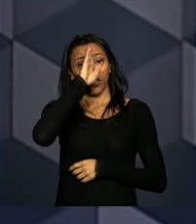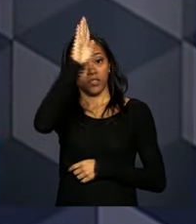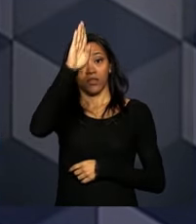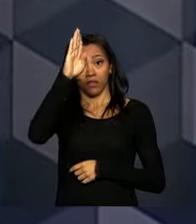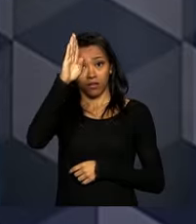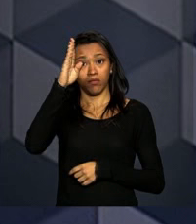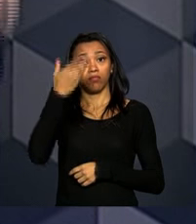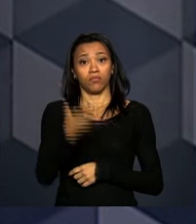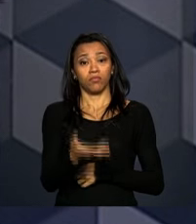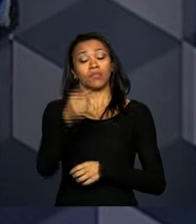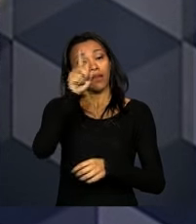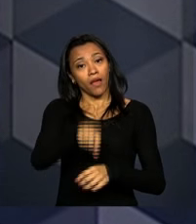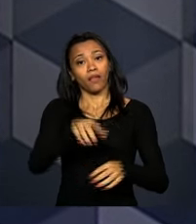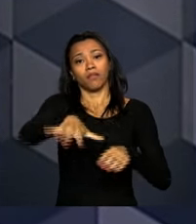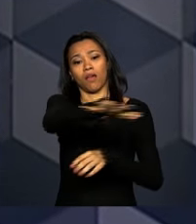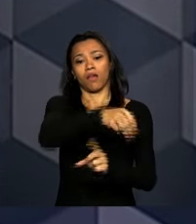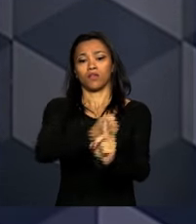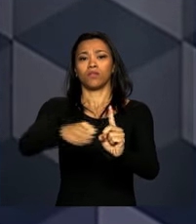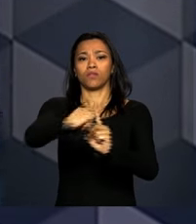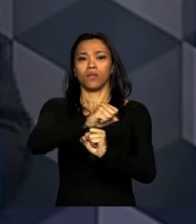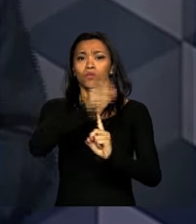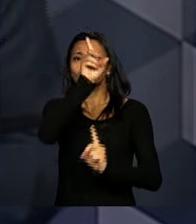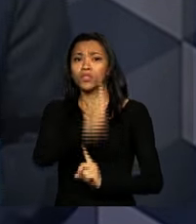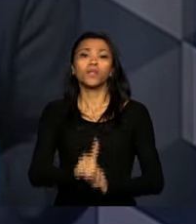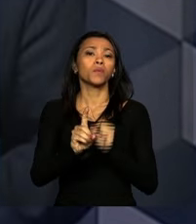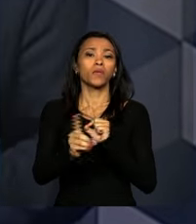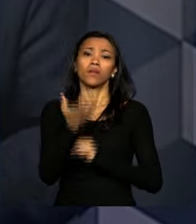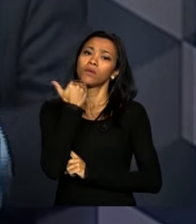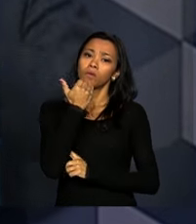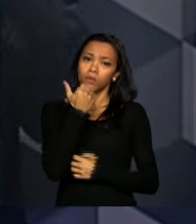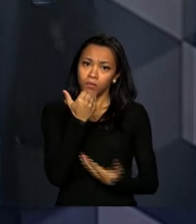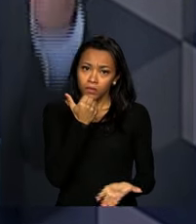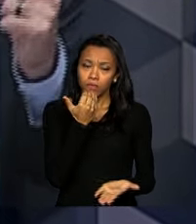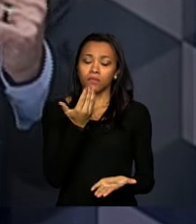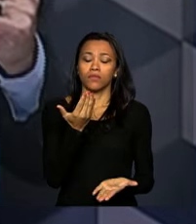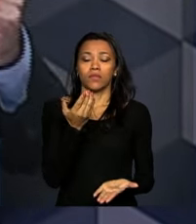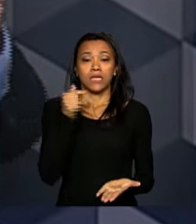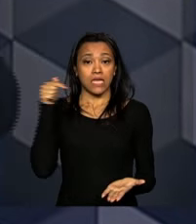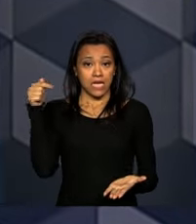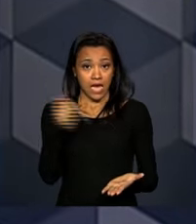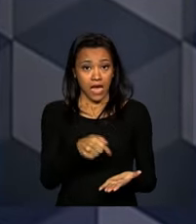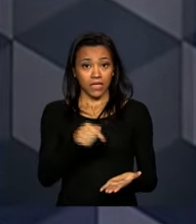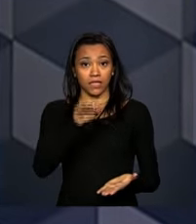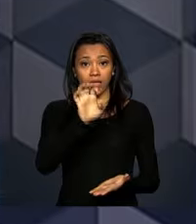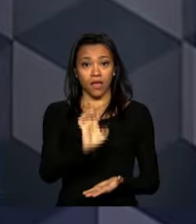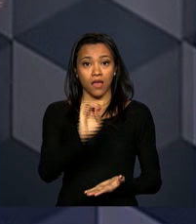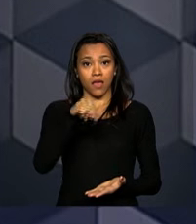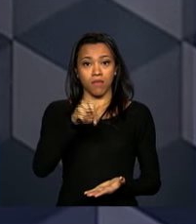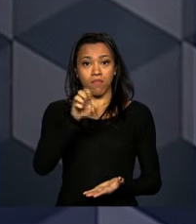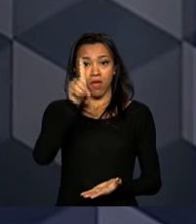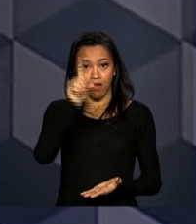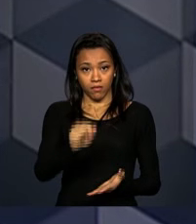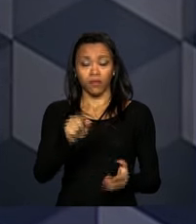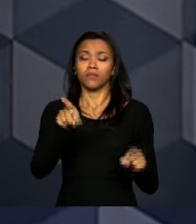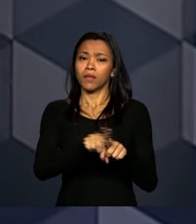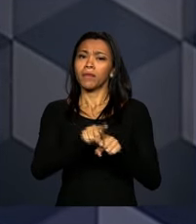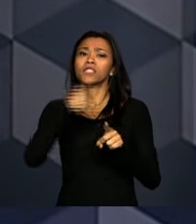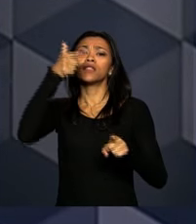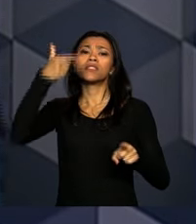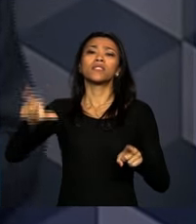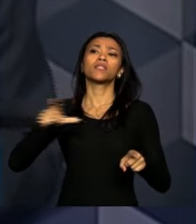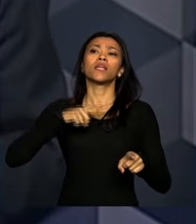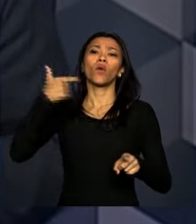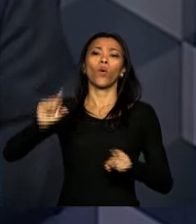dos direitos sociais, o direito à alimentação. E essa emenda constitucional foi precedida de uma lei também histórica